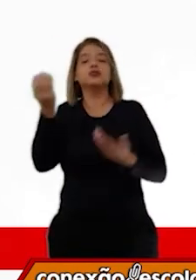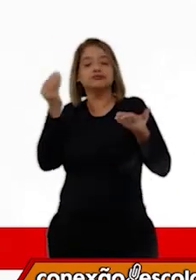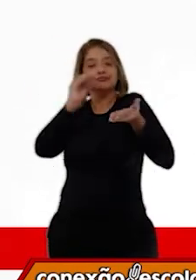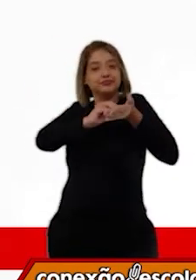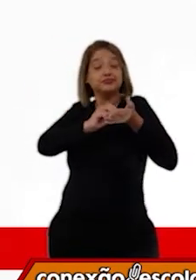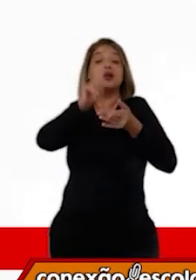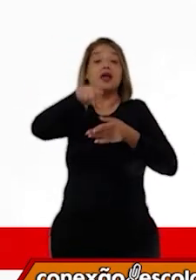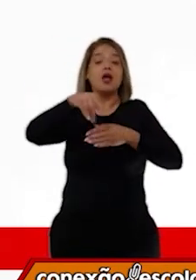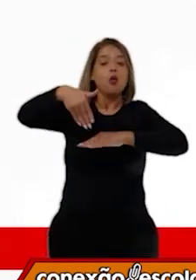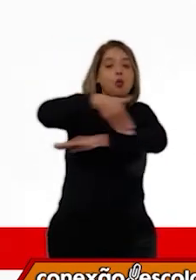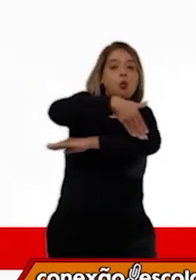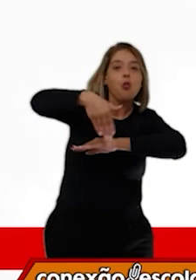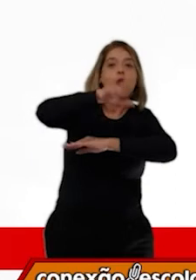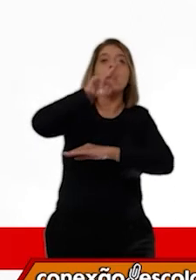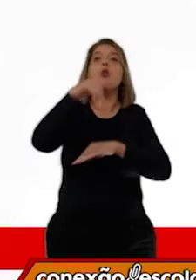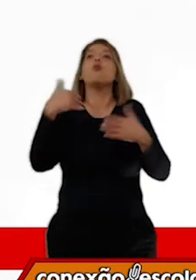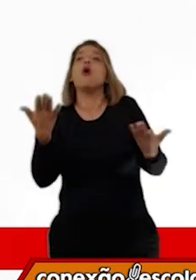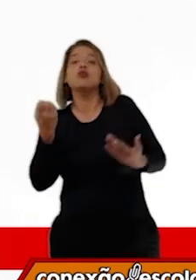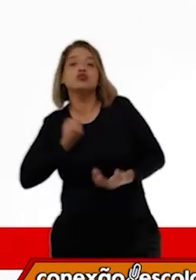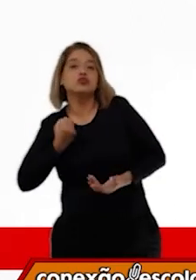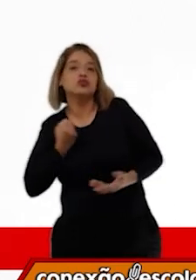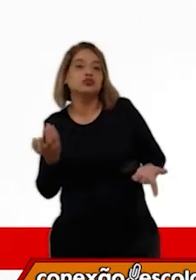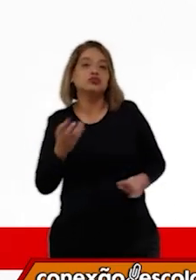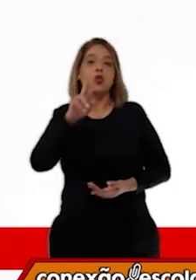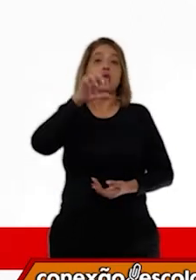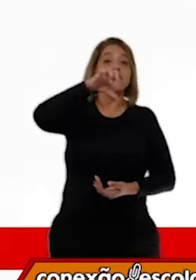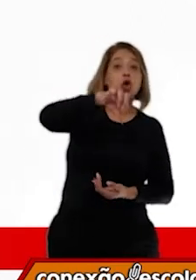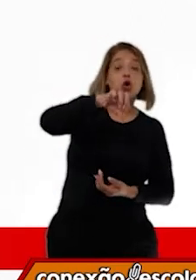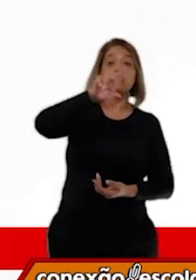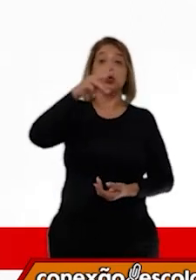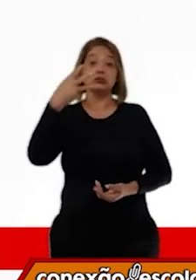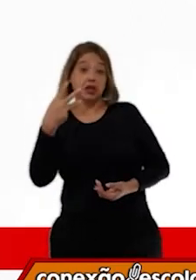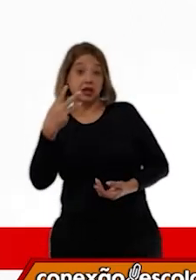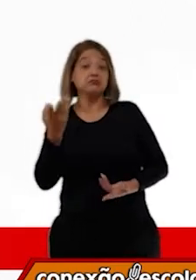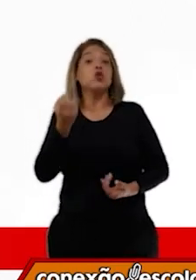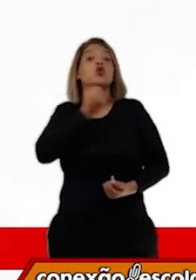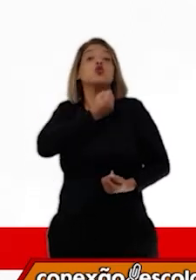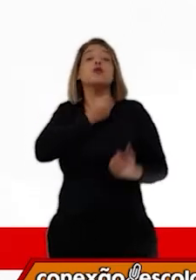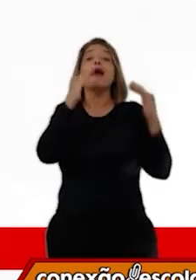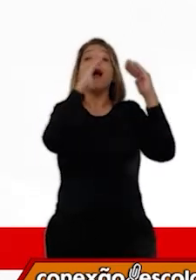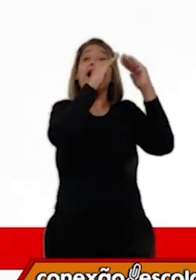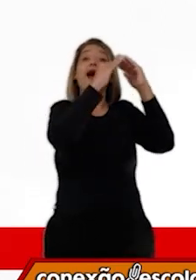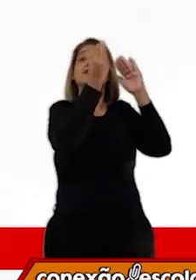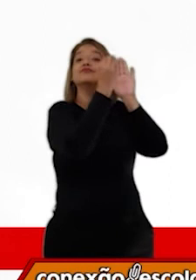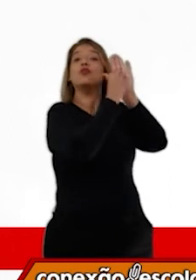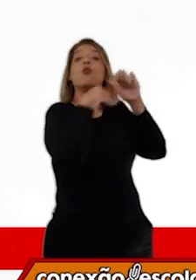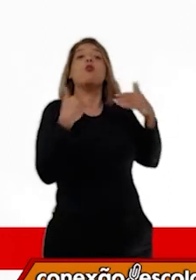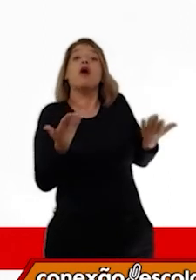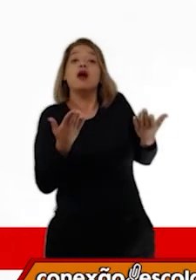rua tem número, rua 9, rua 3, o número da casa, o número do